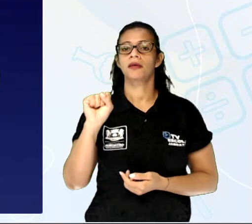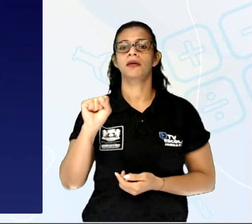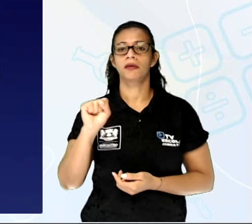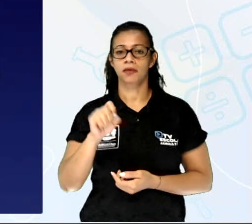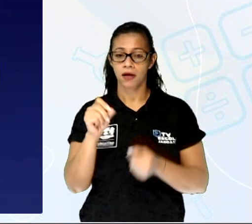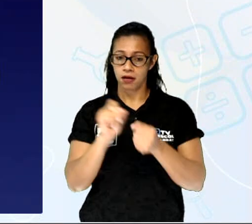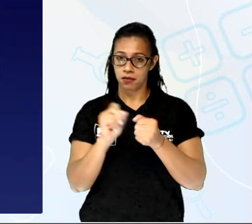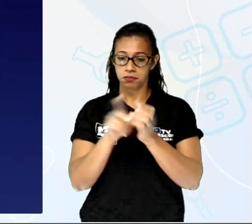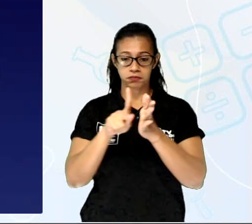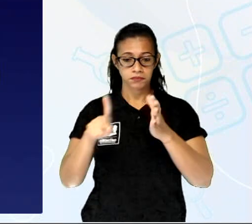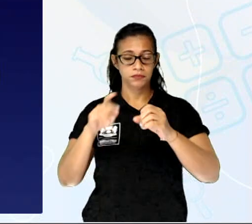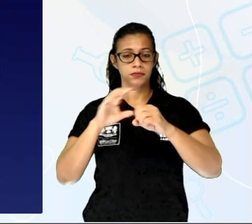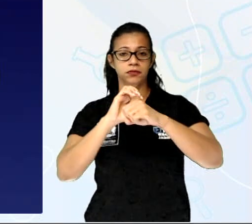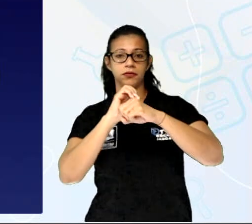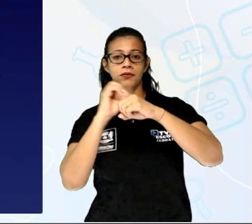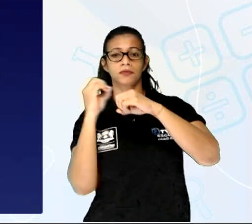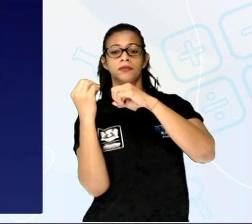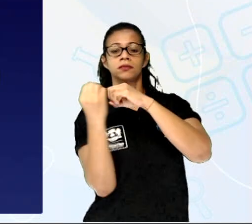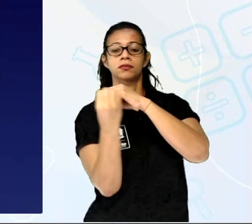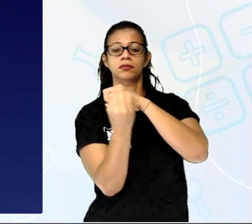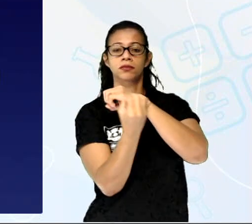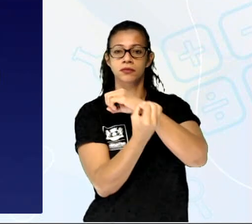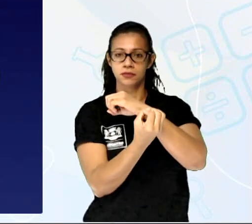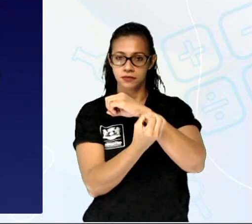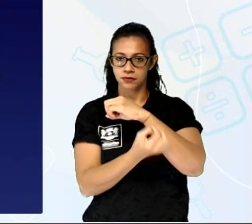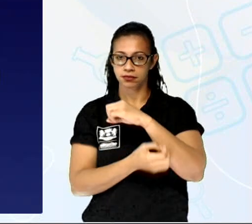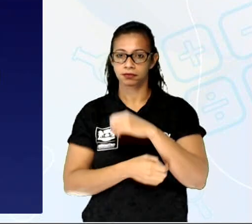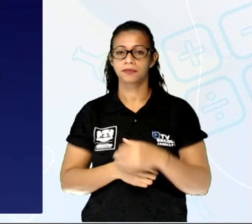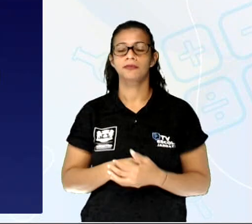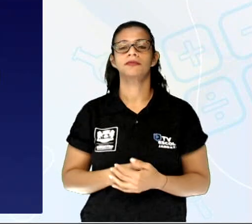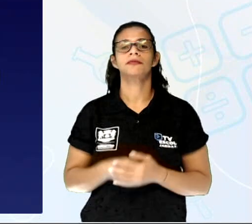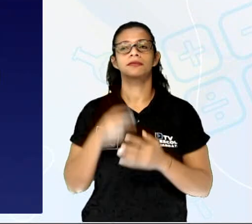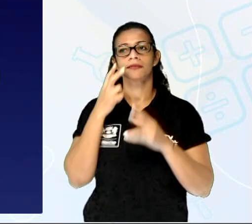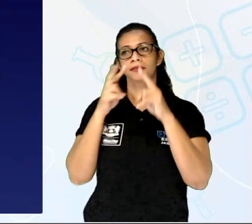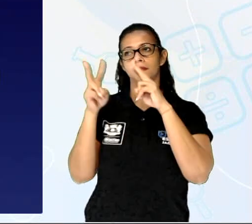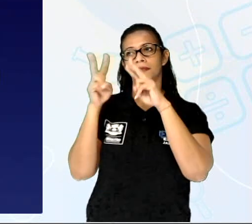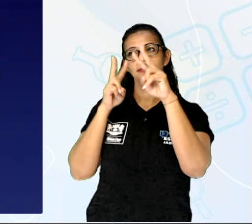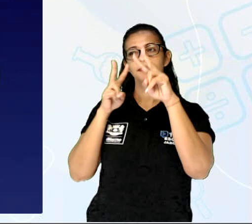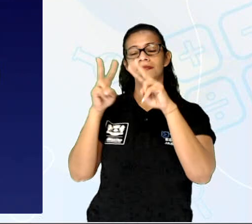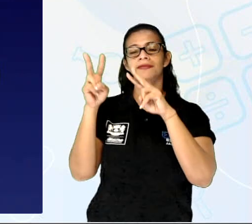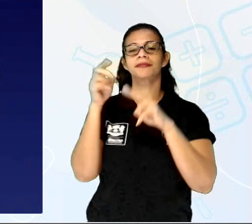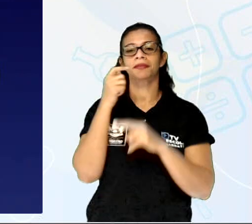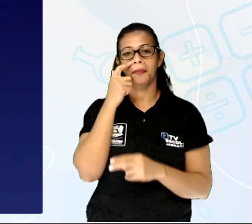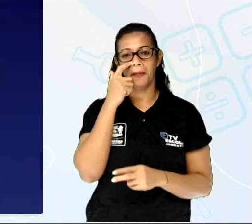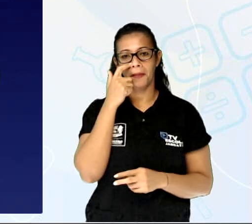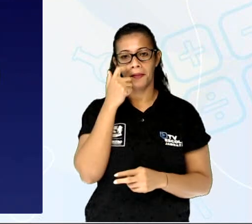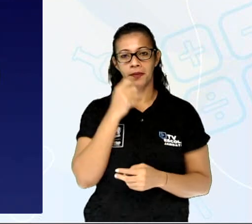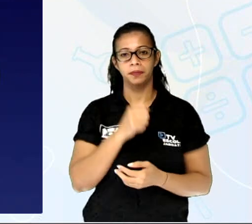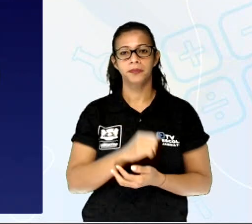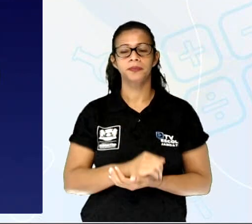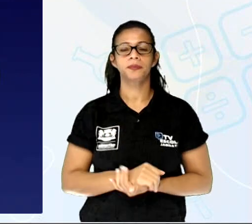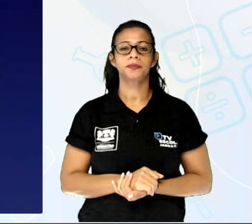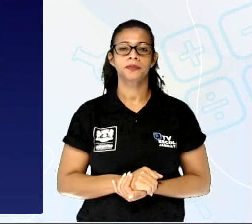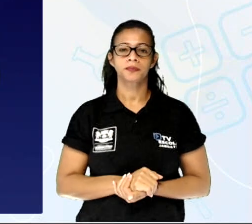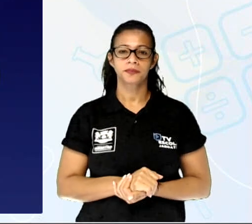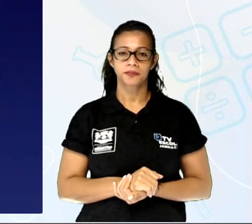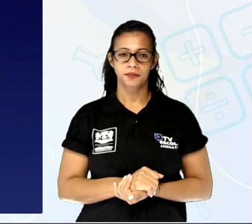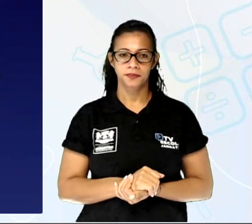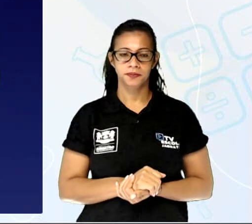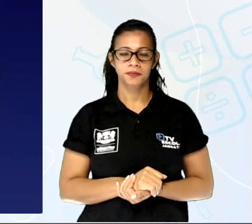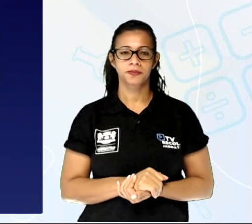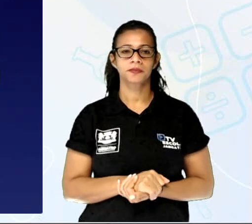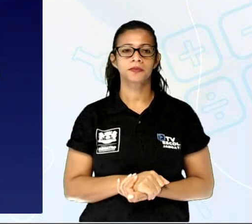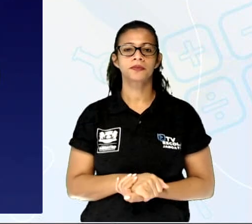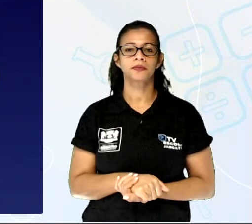aí, ó, o nosso sistema solar na sua Terra, claro, né? Ressalvadas as devidas proporções, ressaltadas